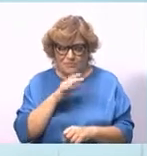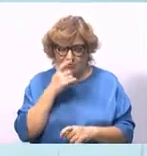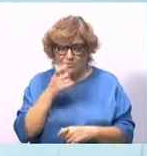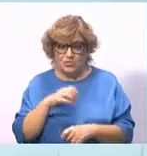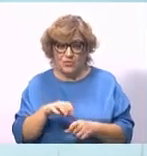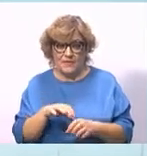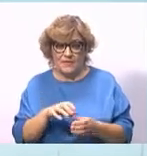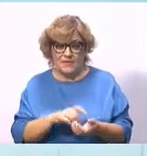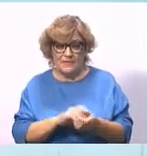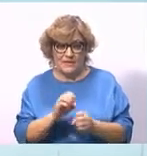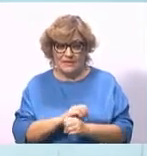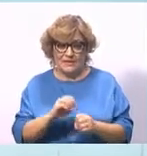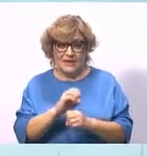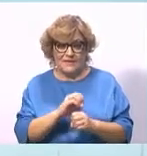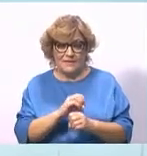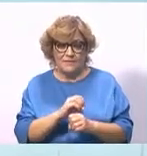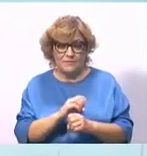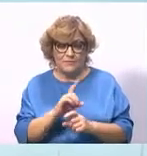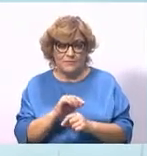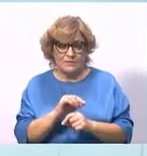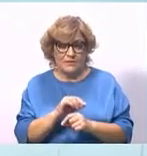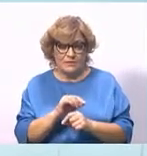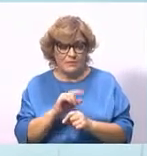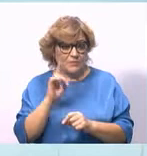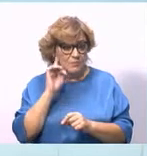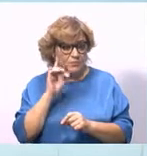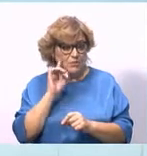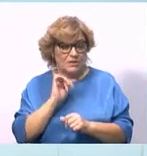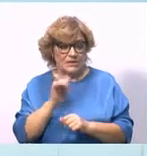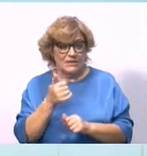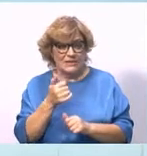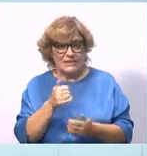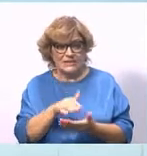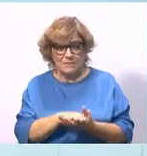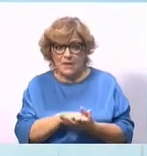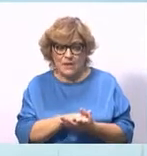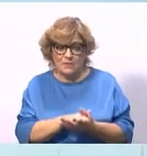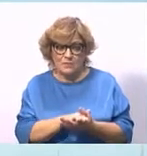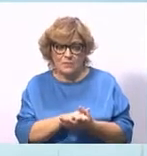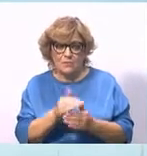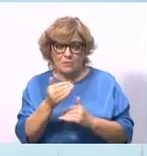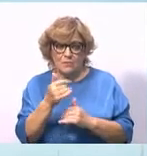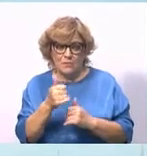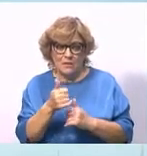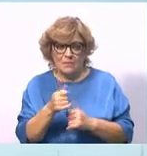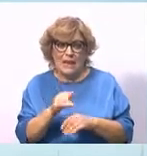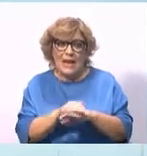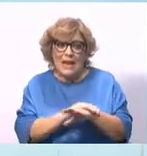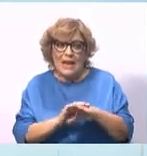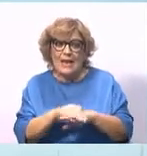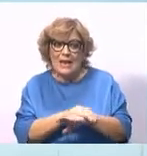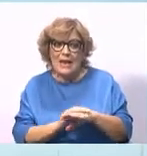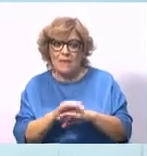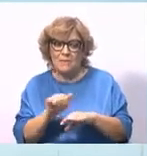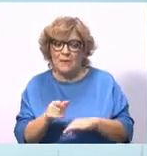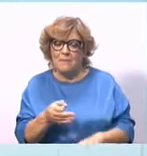não diabéticas, não é? Portanto, as costuras também são importantes. O sapato ajustado, como dizia, uma boa hidratação aos pés, porque se